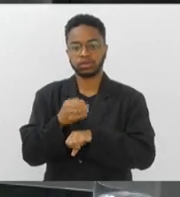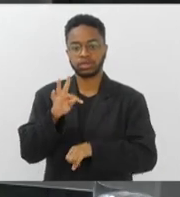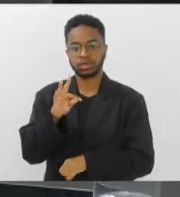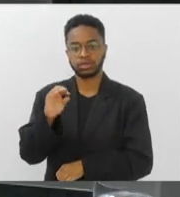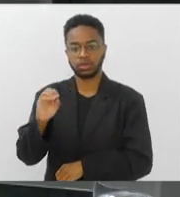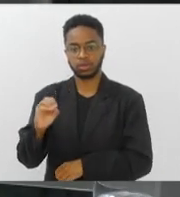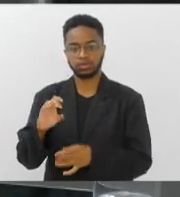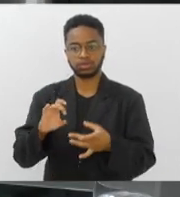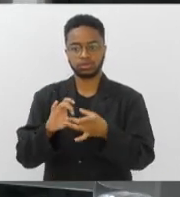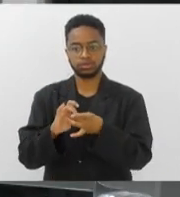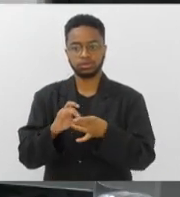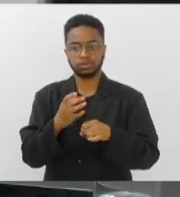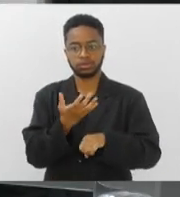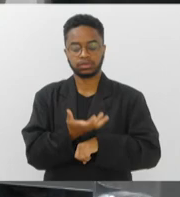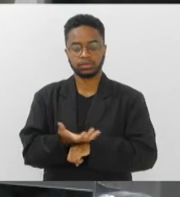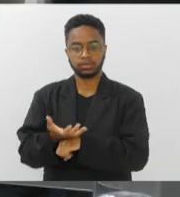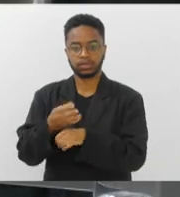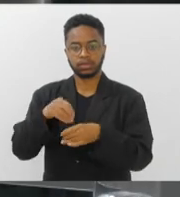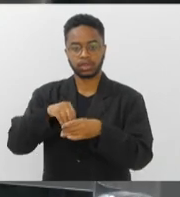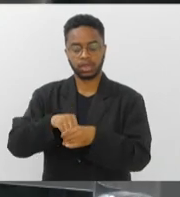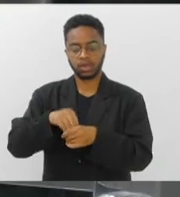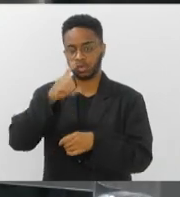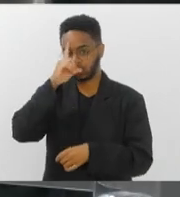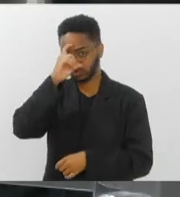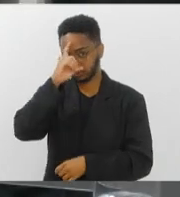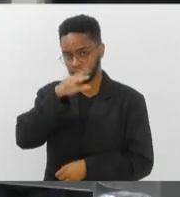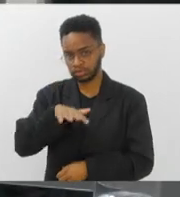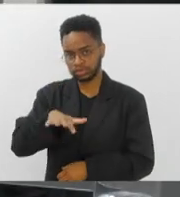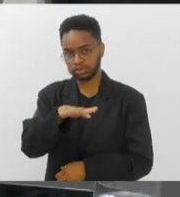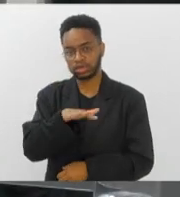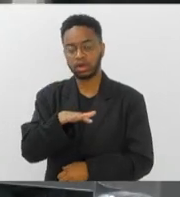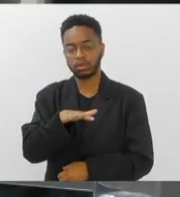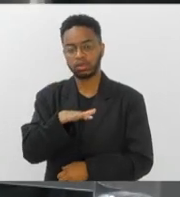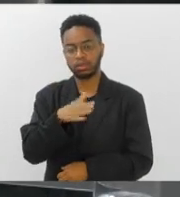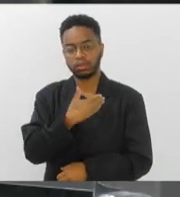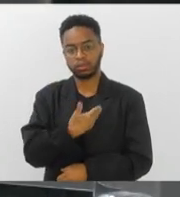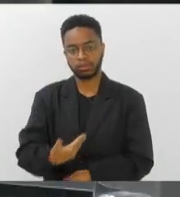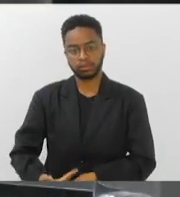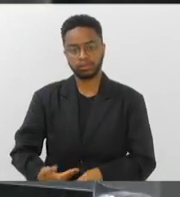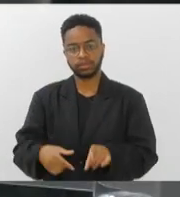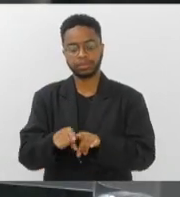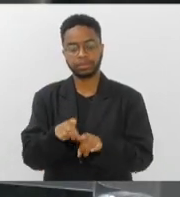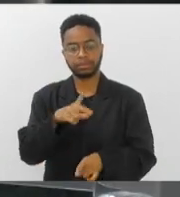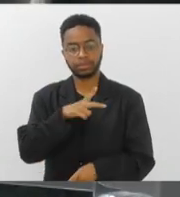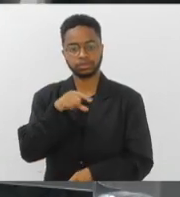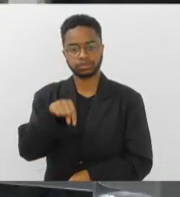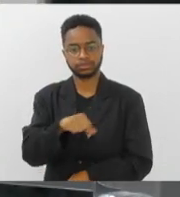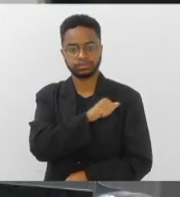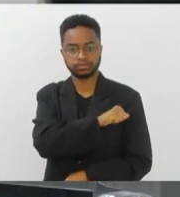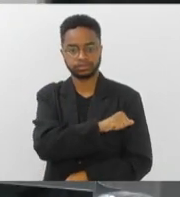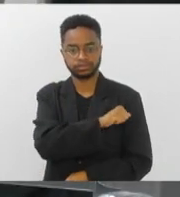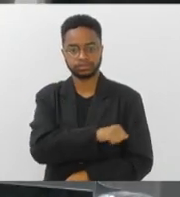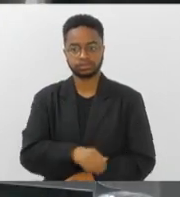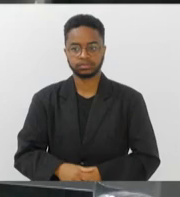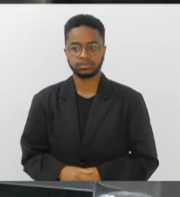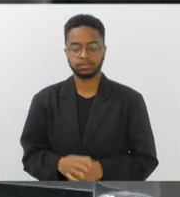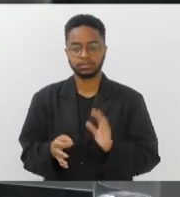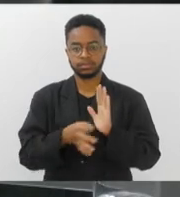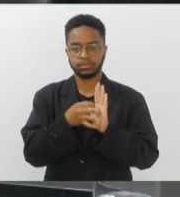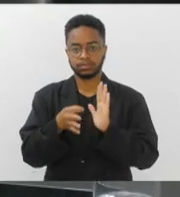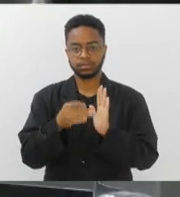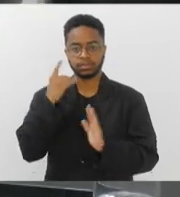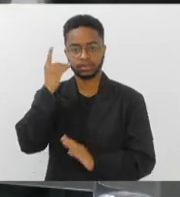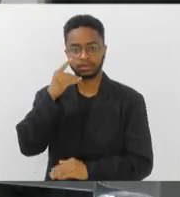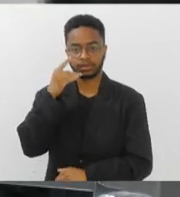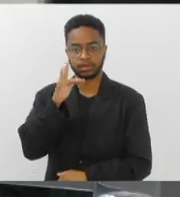multidisciplinares no âmbito da atuação dos hospitais gerais e especializados públicos e particulares no Estado do Rio de Janeiro. Para parecer, deputado